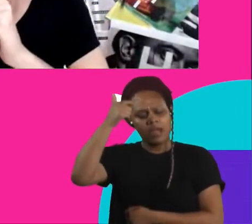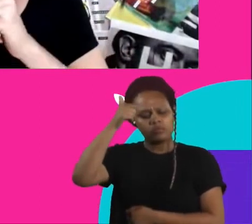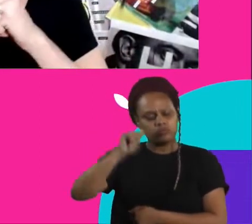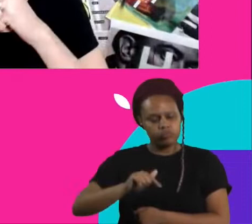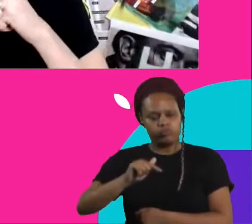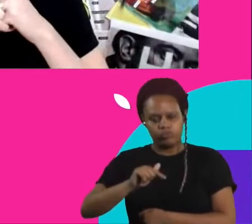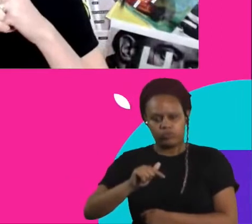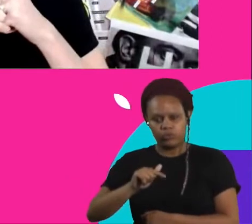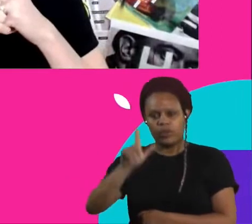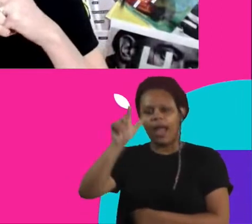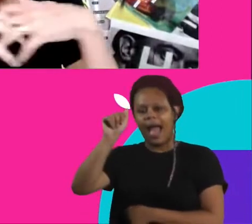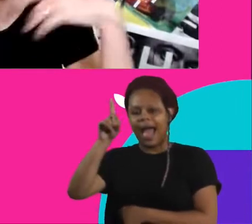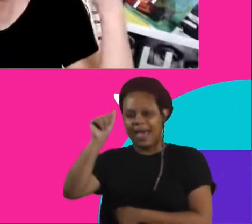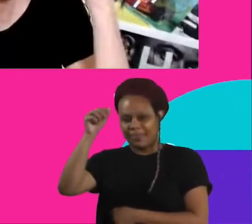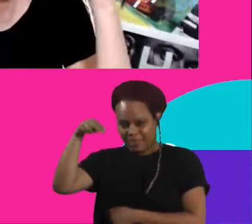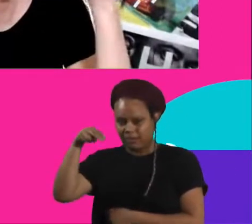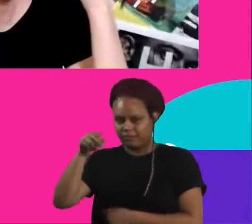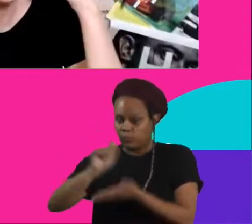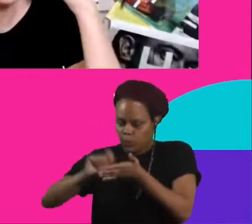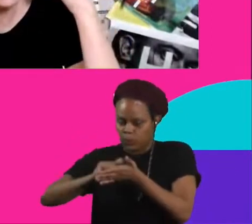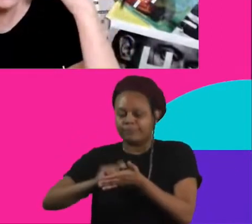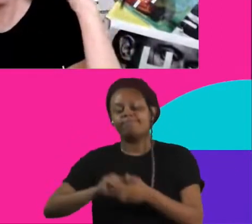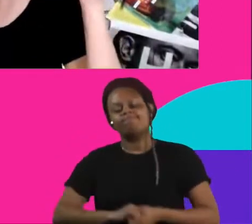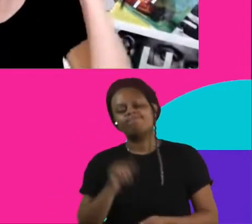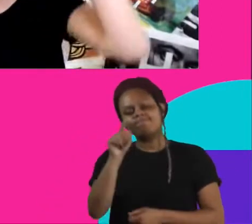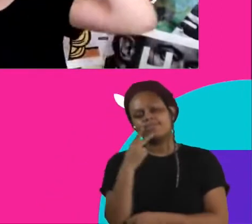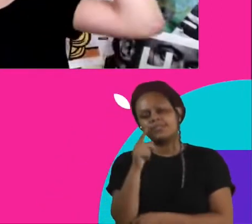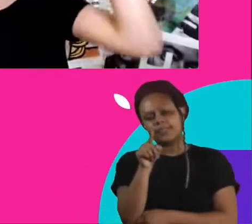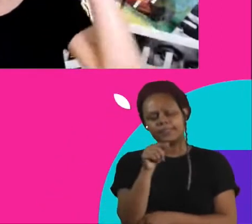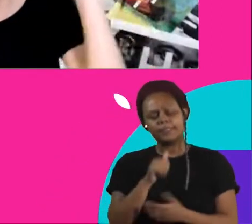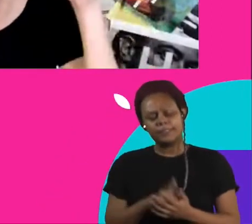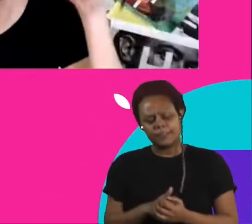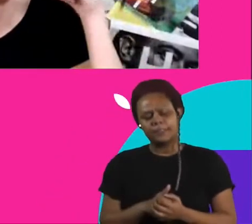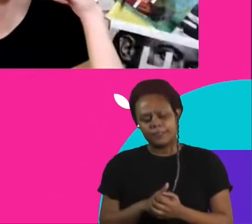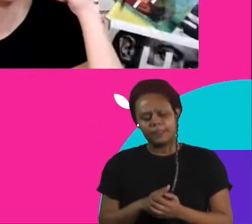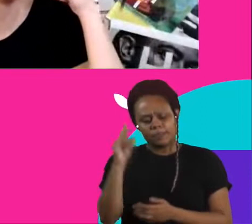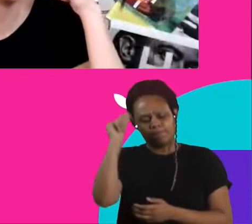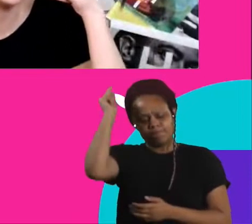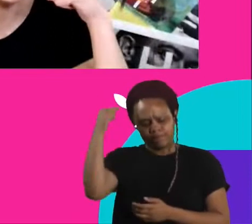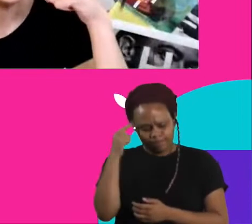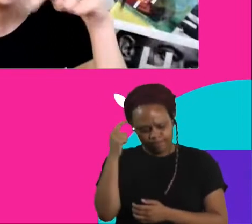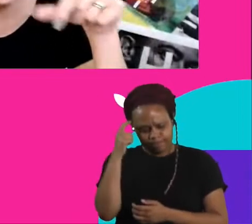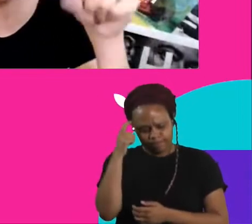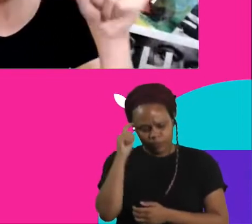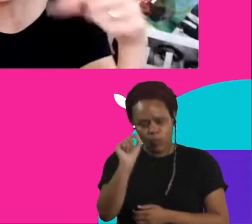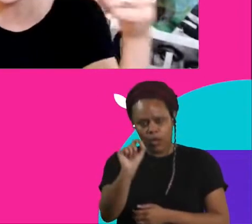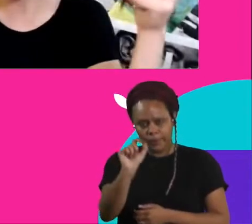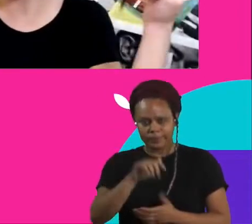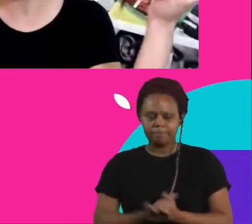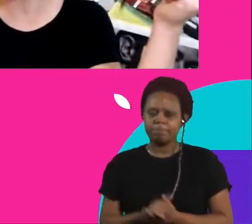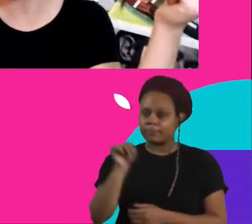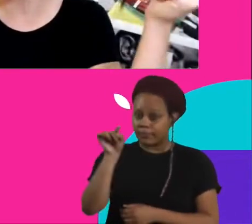que ele acabou de lançar. E você falando, me instalou um negócio aqui, Vlad, que é,